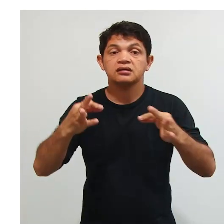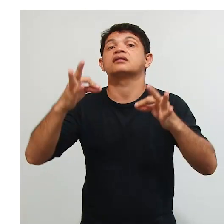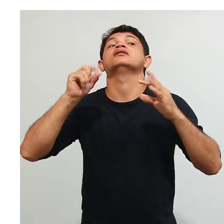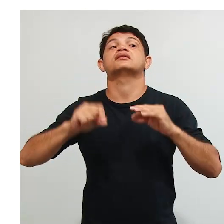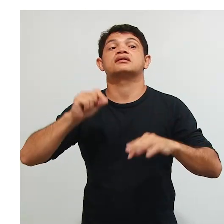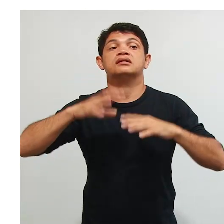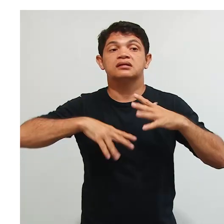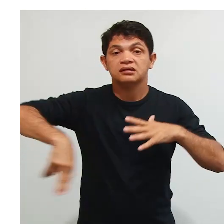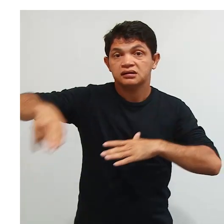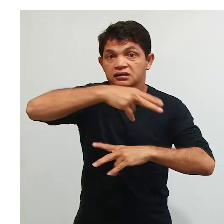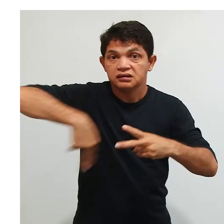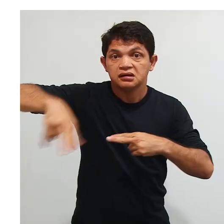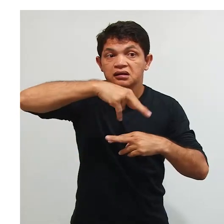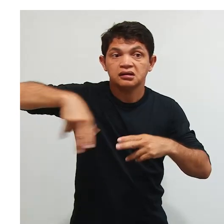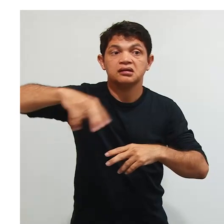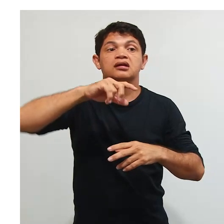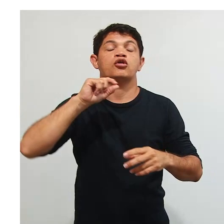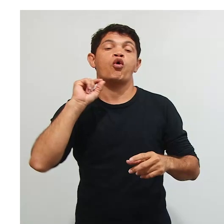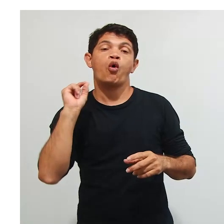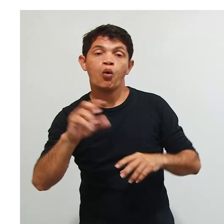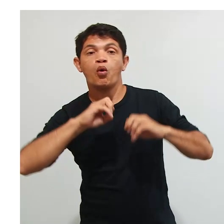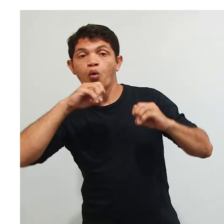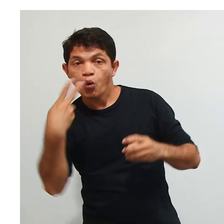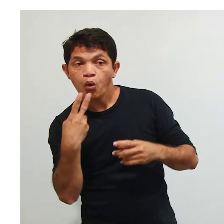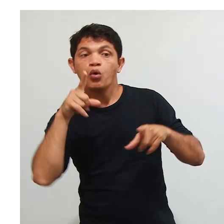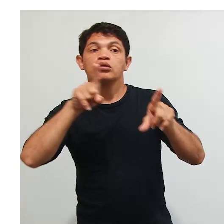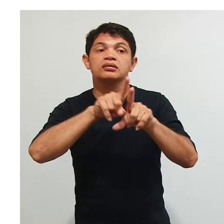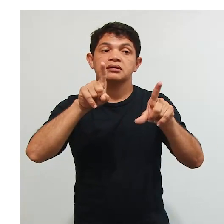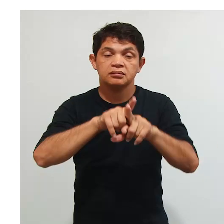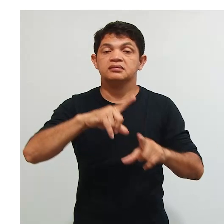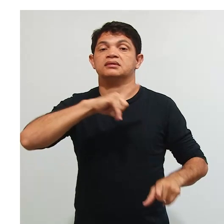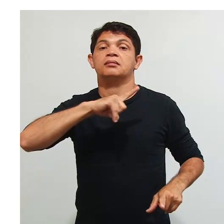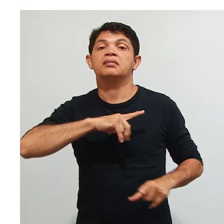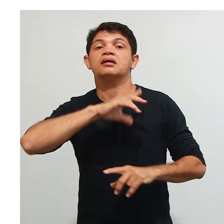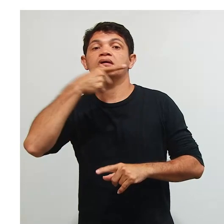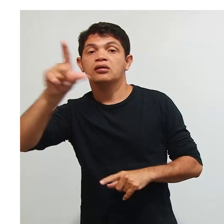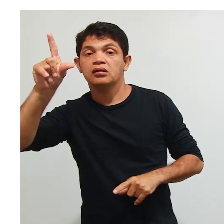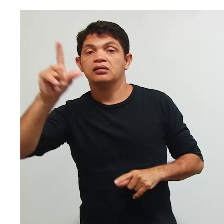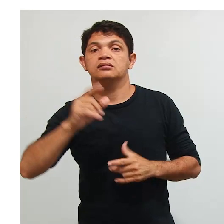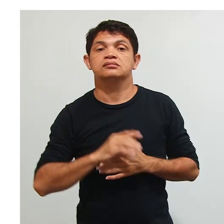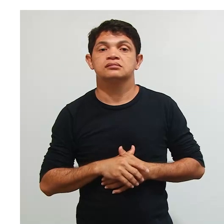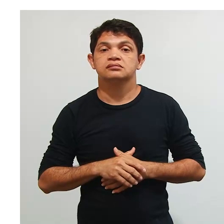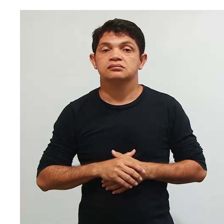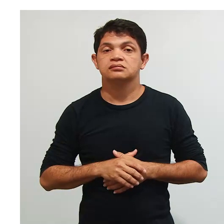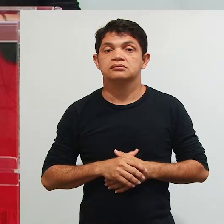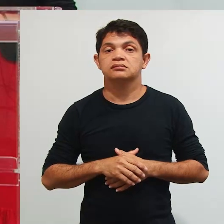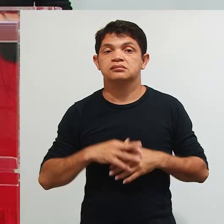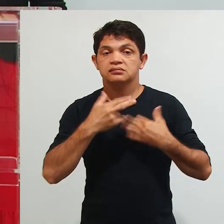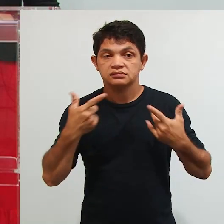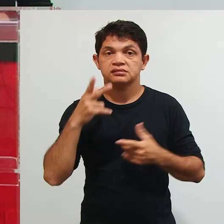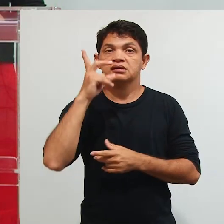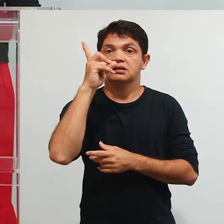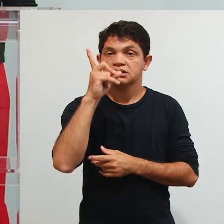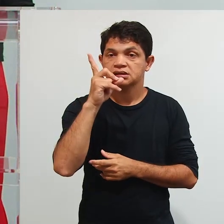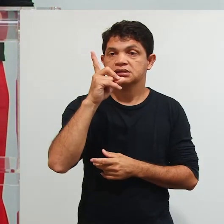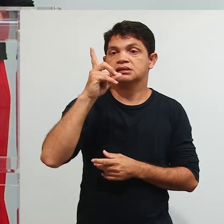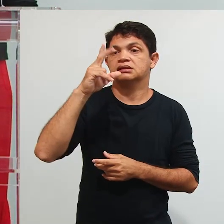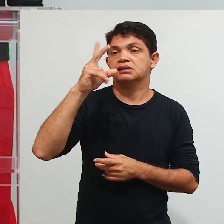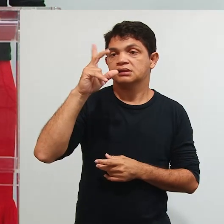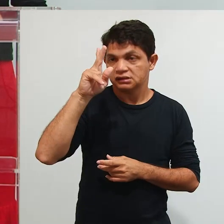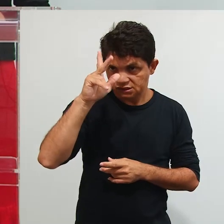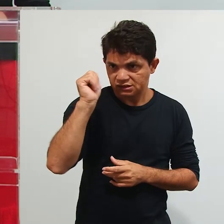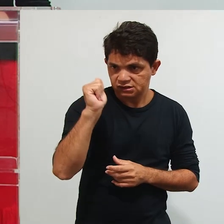desatenção, hiperatividade, impulsividade ou impulsividade, né? E pode ter a questão